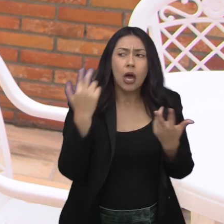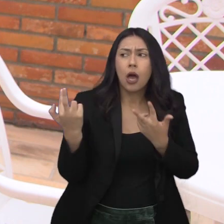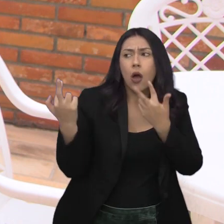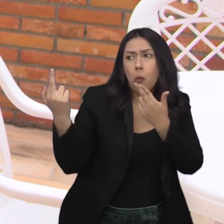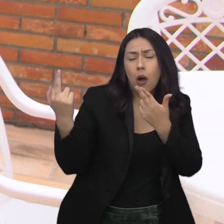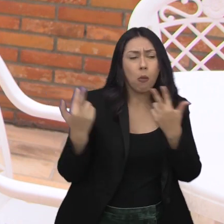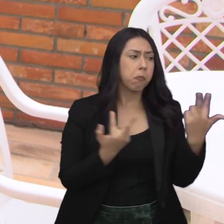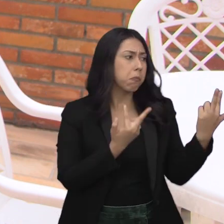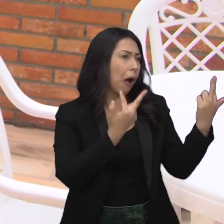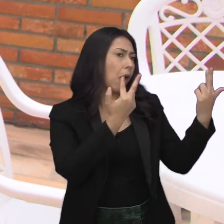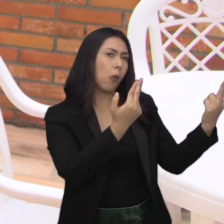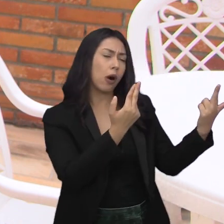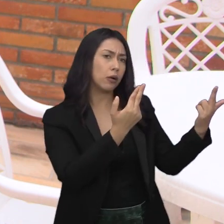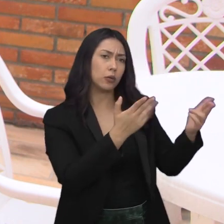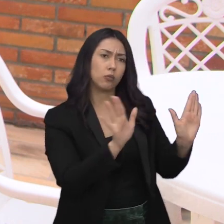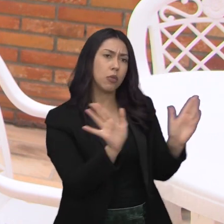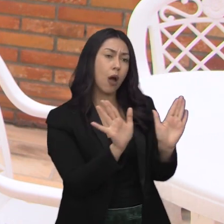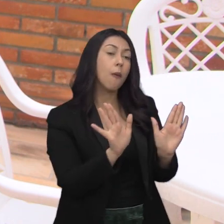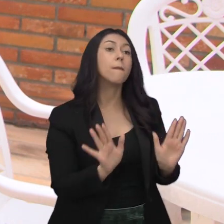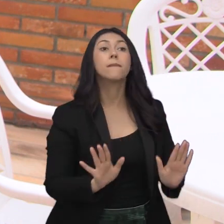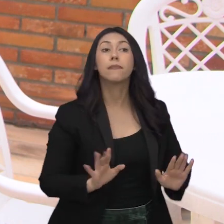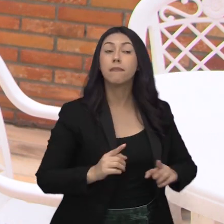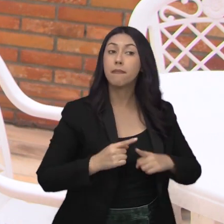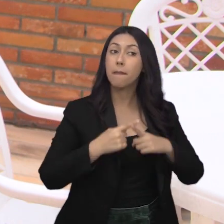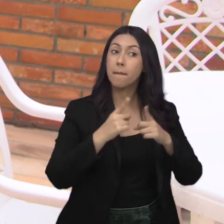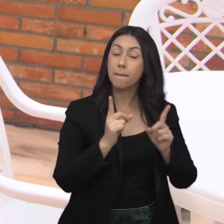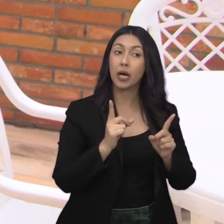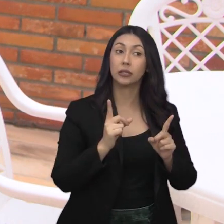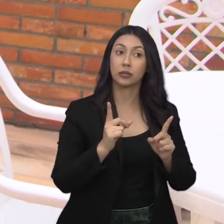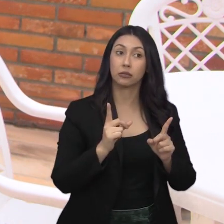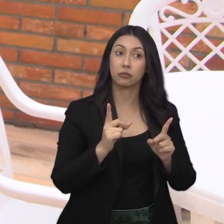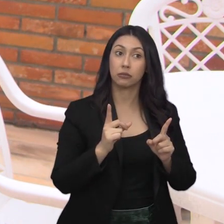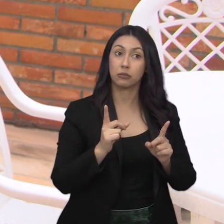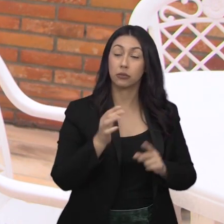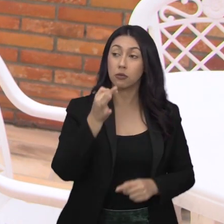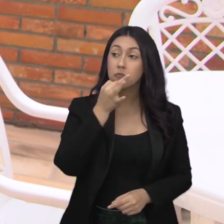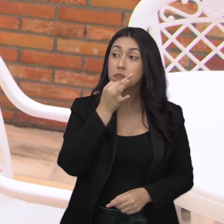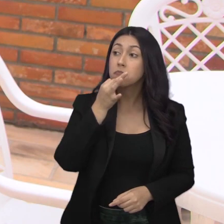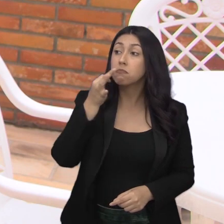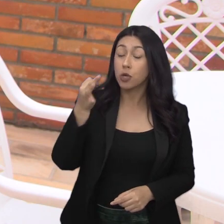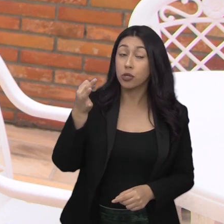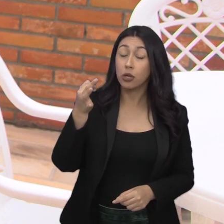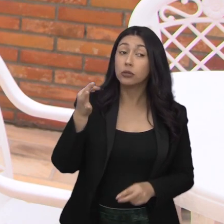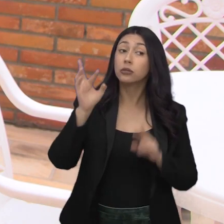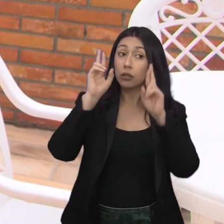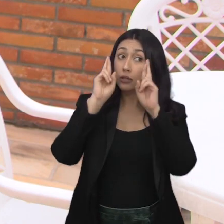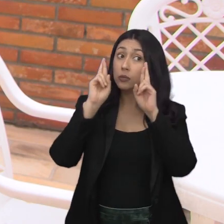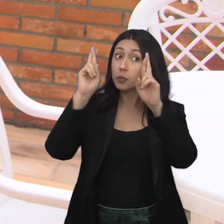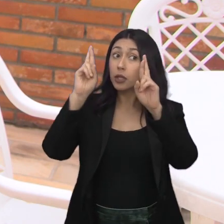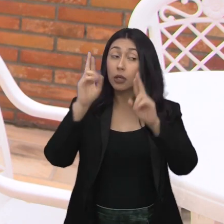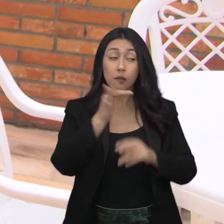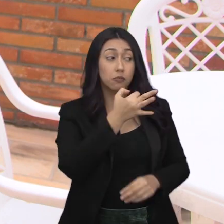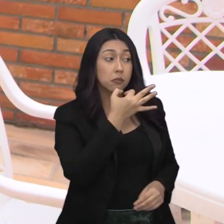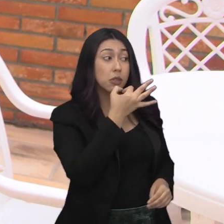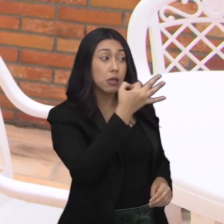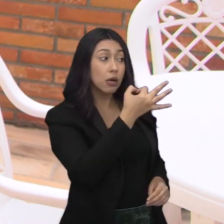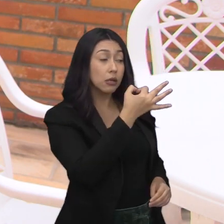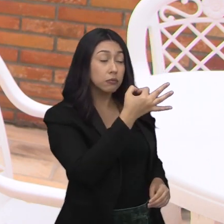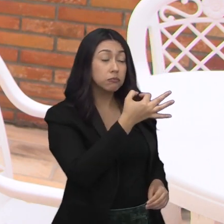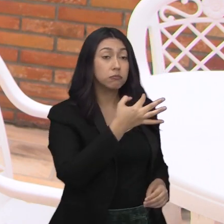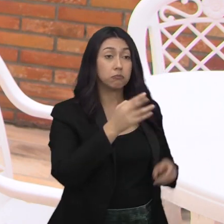o outro meu colega do lado, meu vizinho do lado. Então, quer dizer, ele tem que respeitar as minhas opiniões,